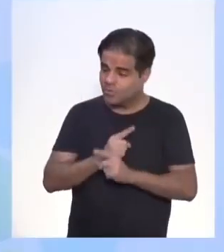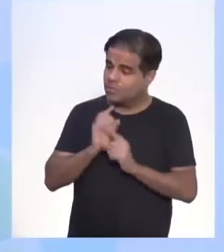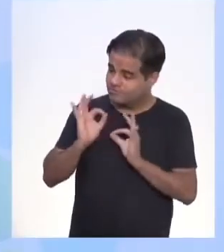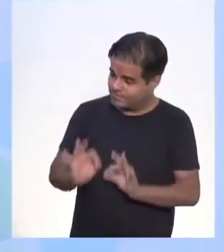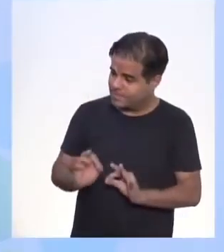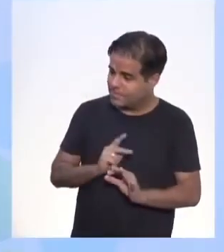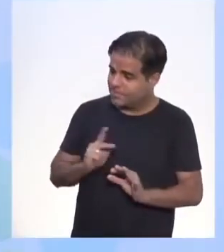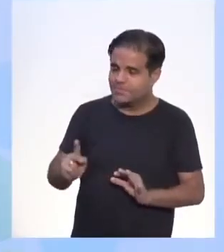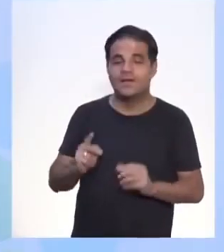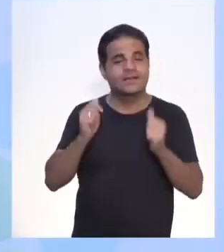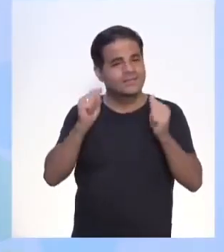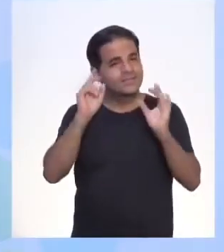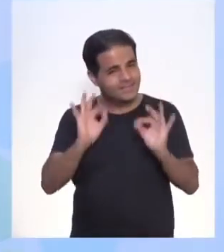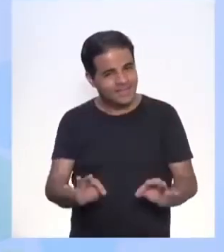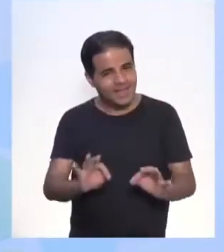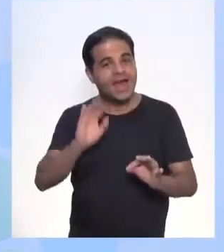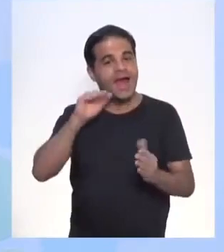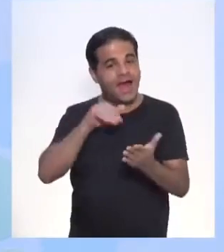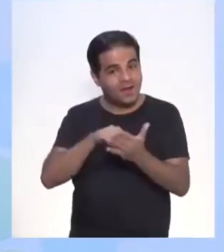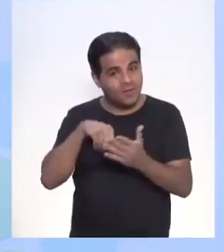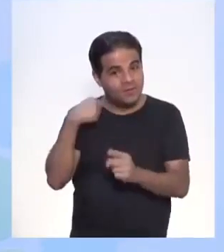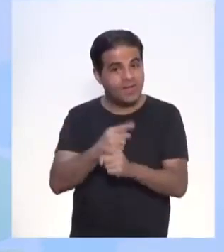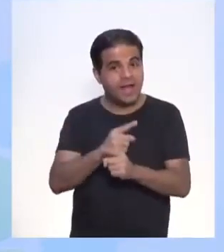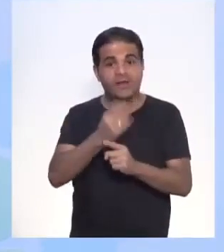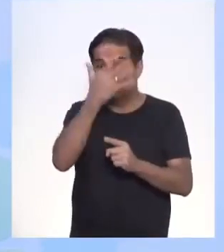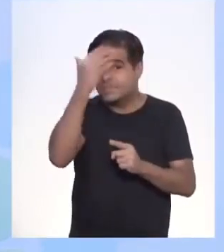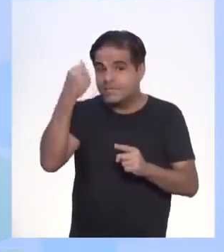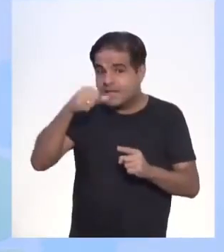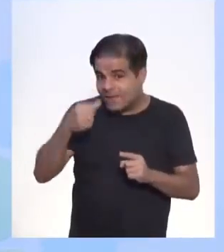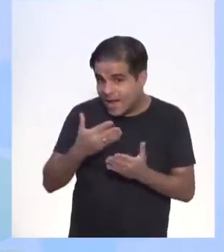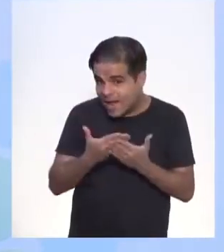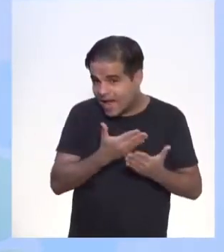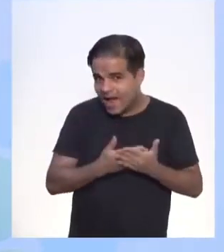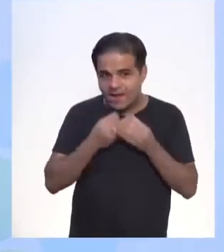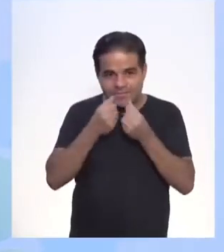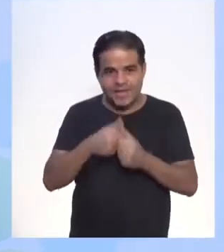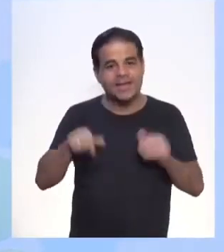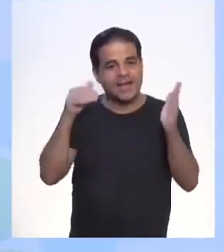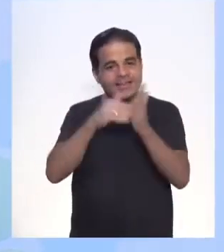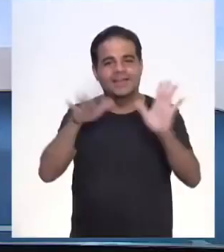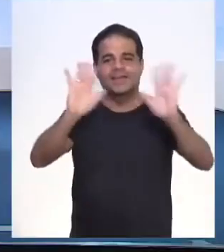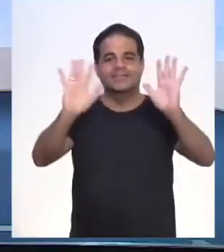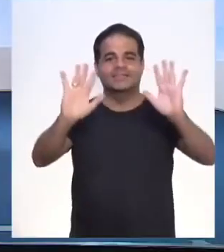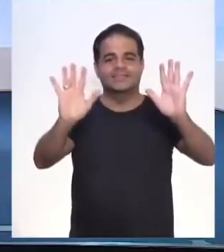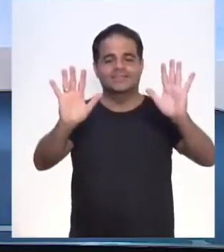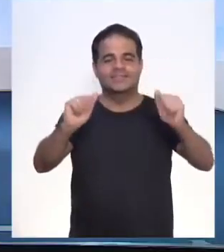Exatamente. Tchau, tchau, gente. Até a próxima aula. Avaliem a nossa aula. Obrigada. Até a próxima aula.